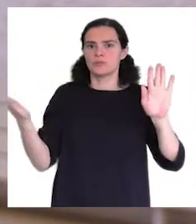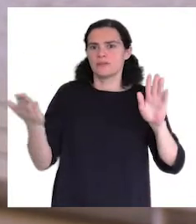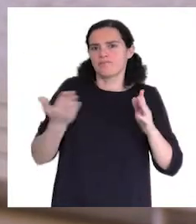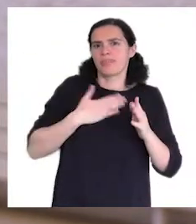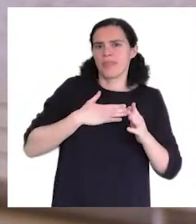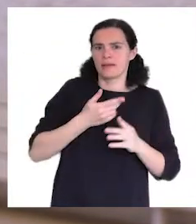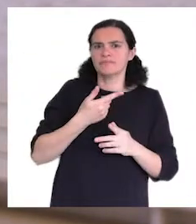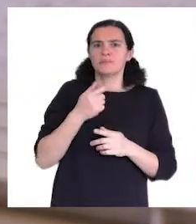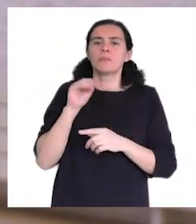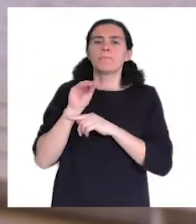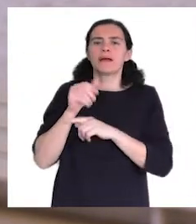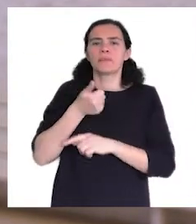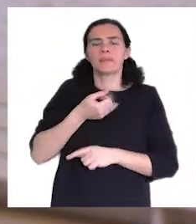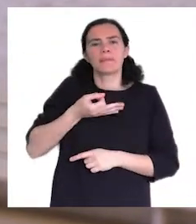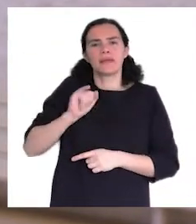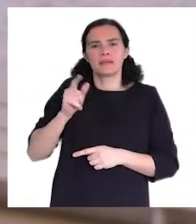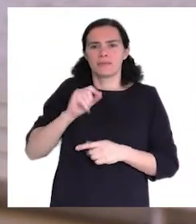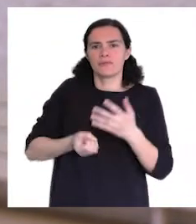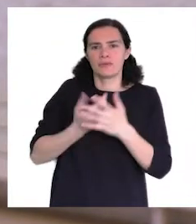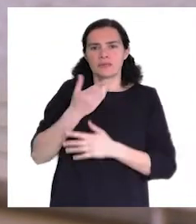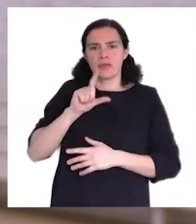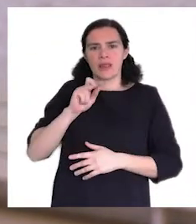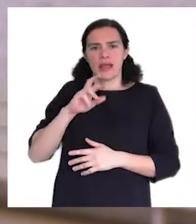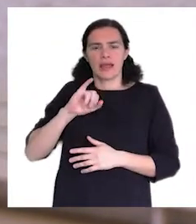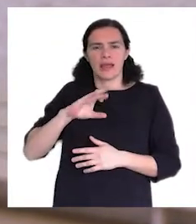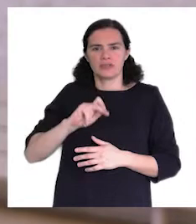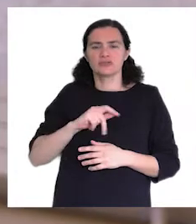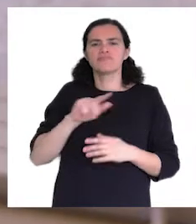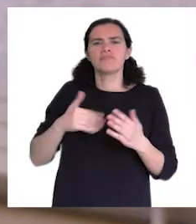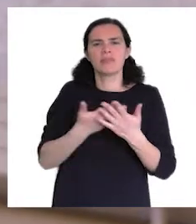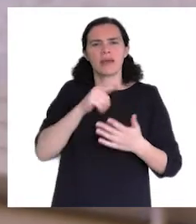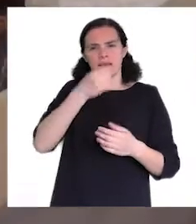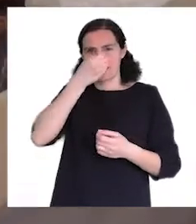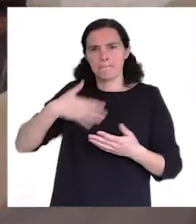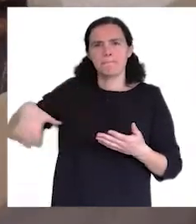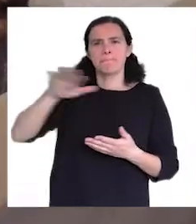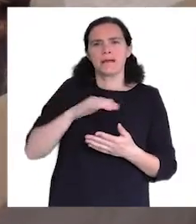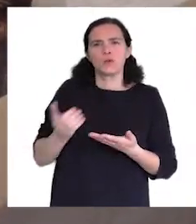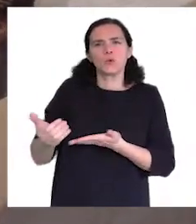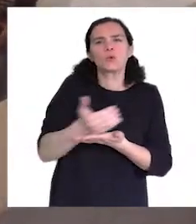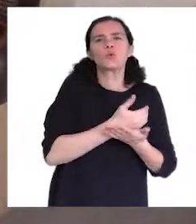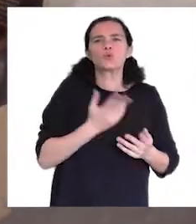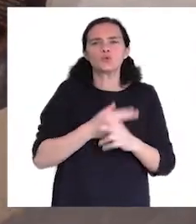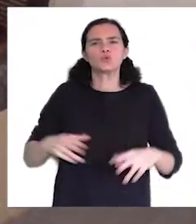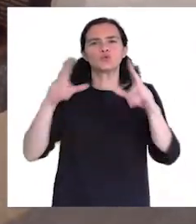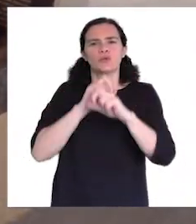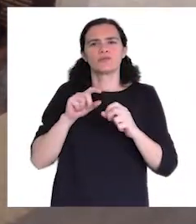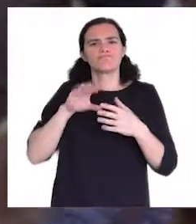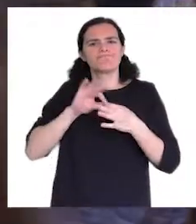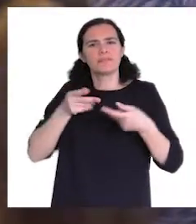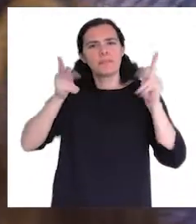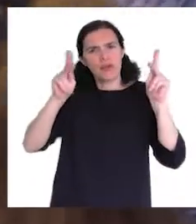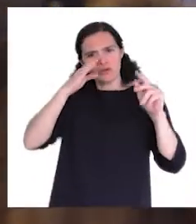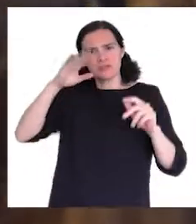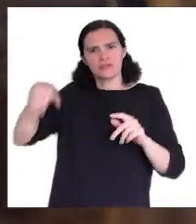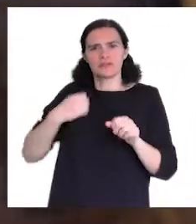gentilmente cedida pelo BPI Fundação La Caixa e que veio trazer ao parque um novo recurso ao nível pedagógico e científico